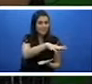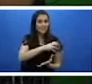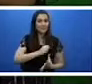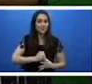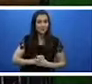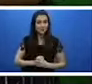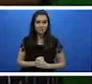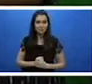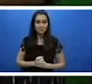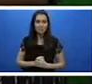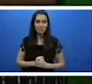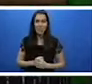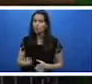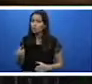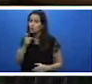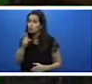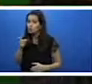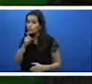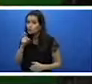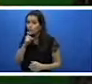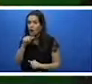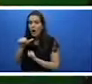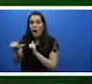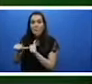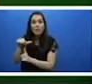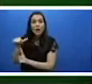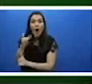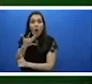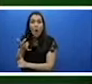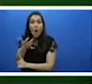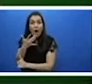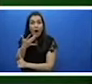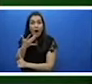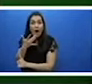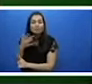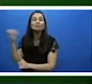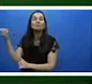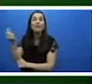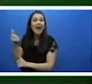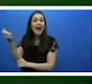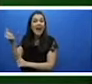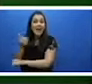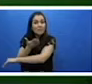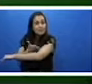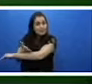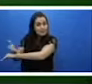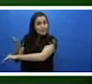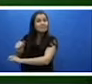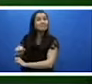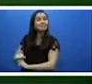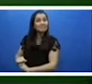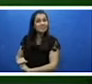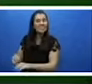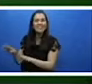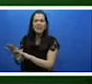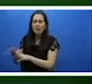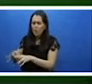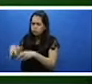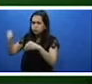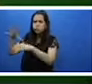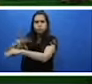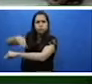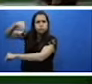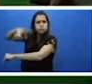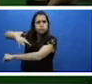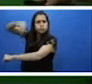vive. Já no inverno, ela apresenta pelagem branca, tá? E mais volumosa. Por que